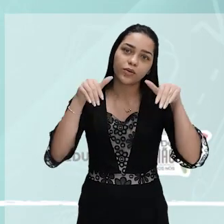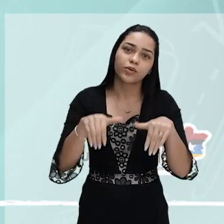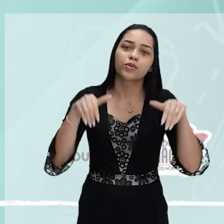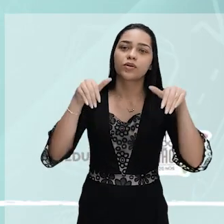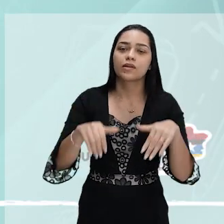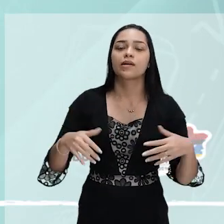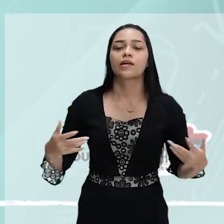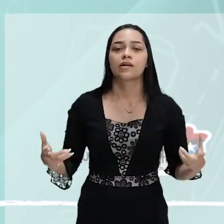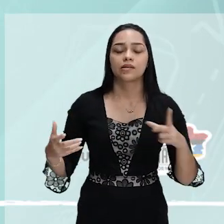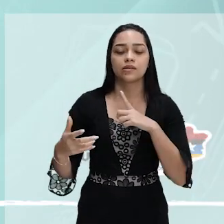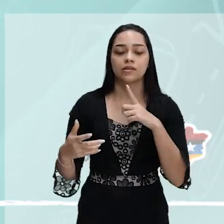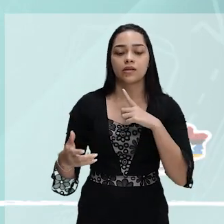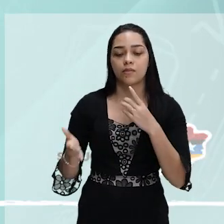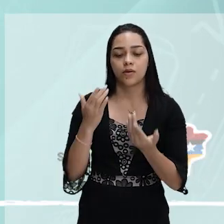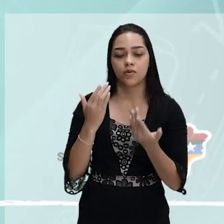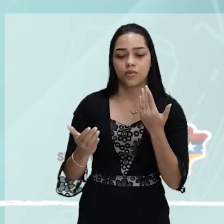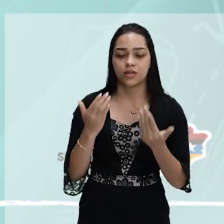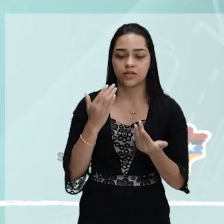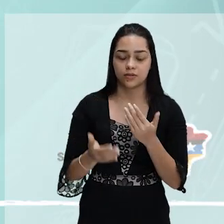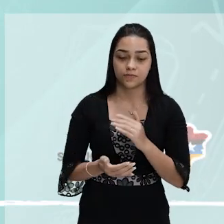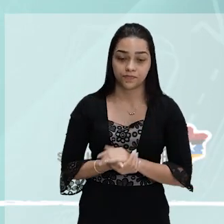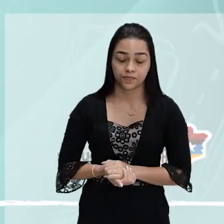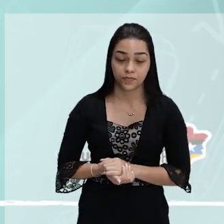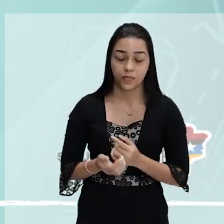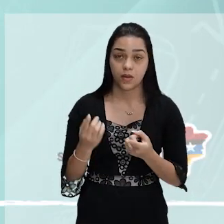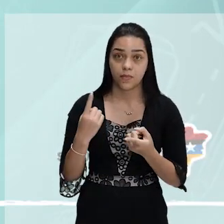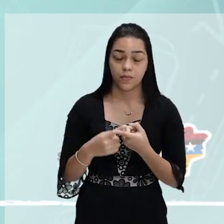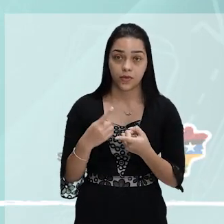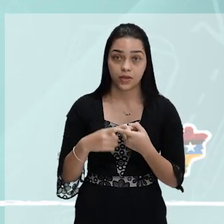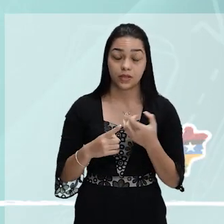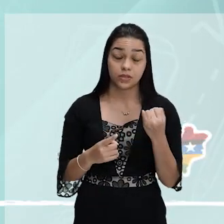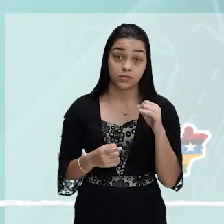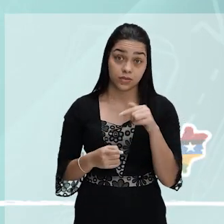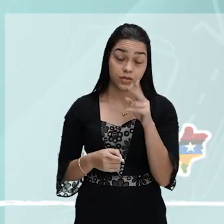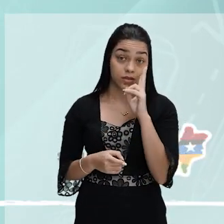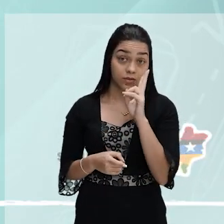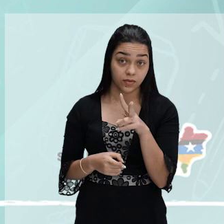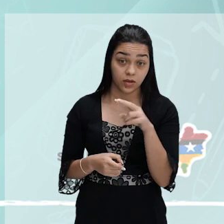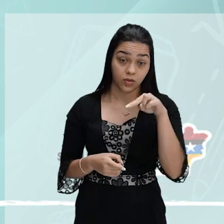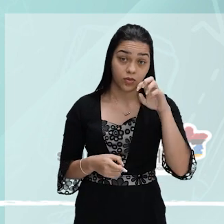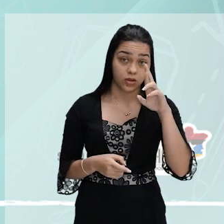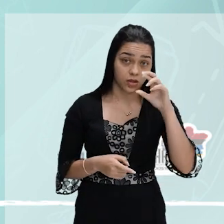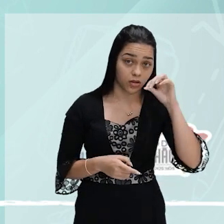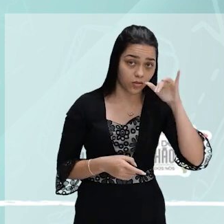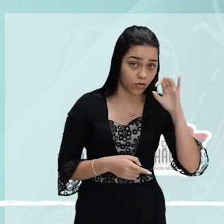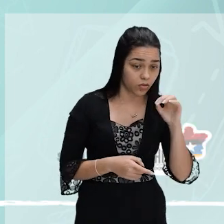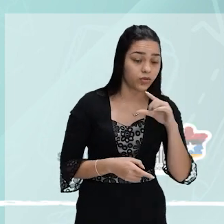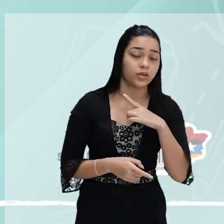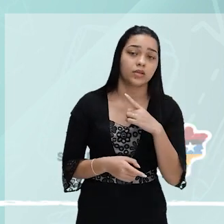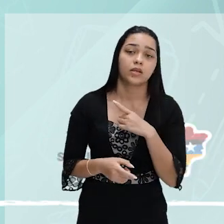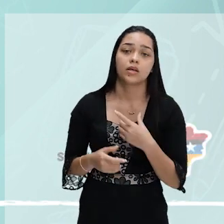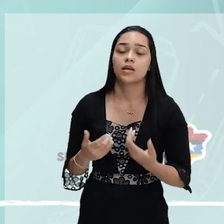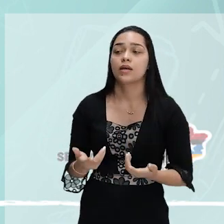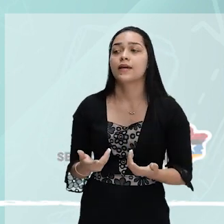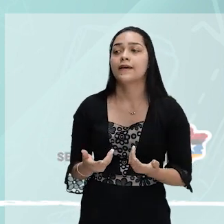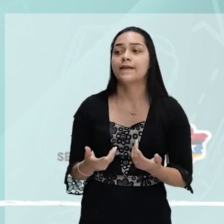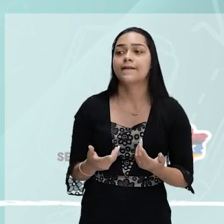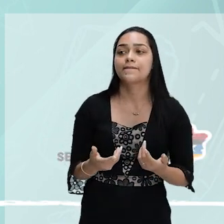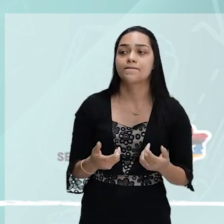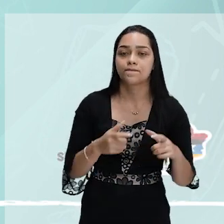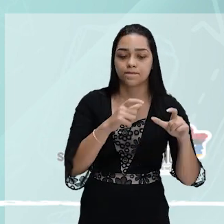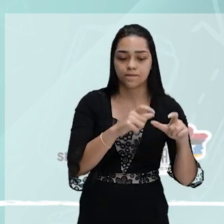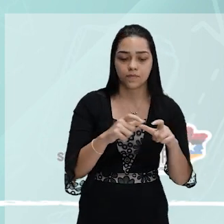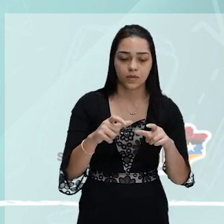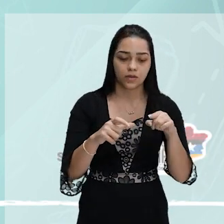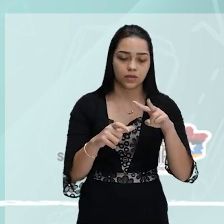Estou fazendo uma pequena comparação. Por quê? Se você olhar o neurônio, ele tem